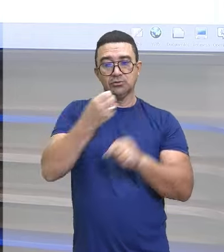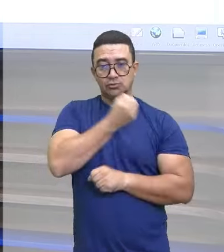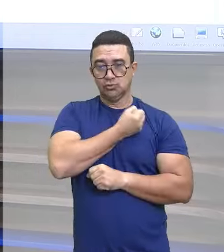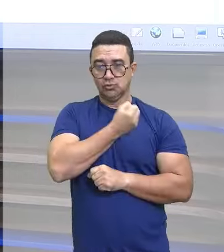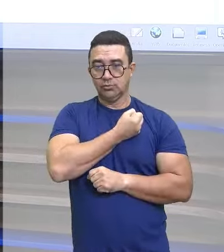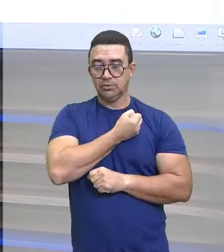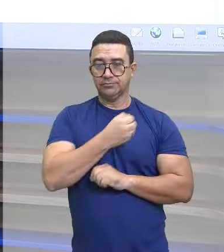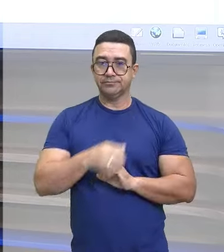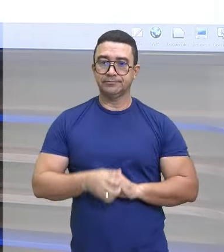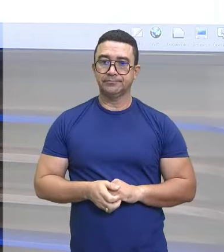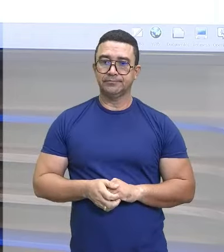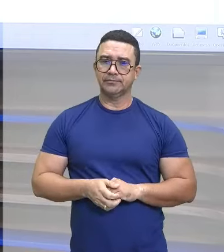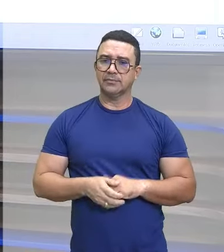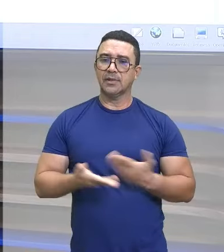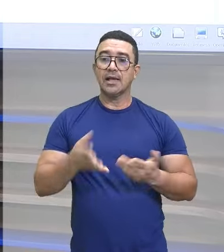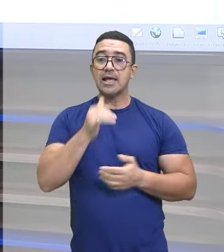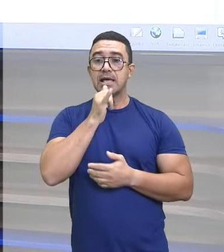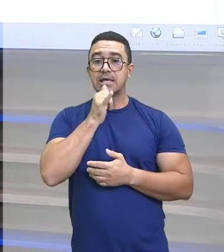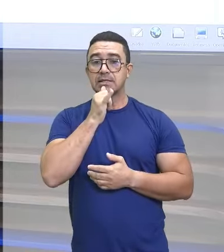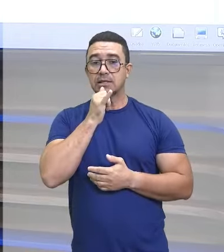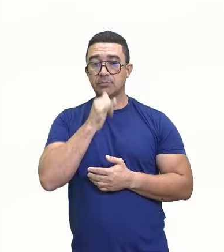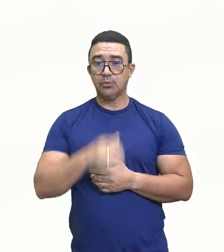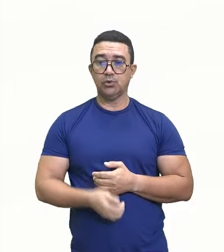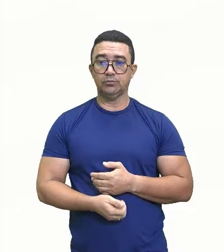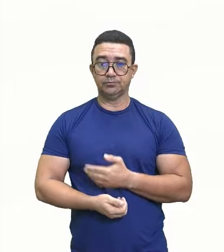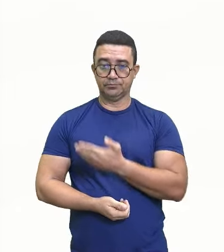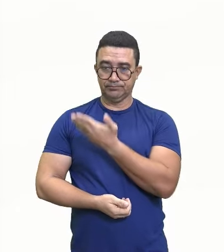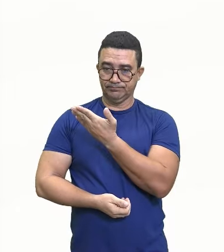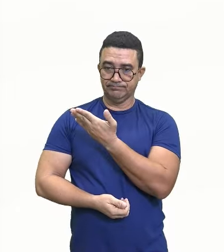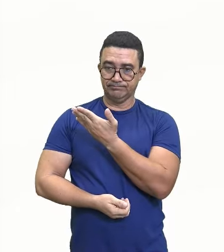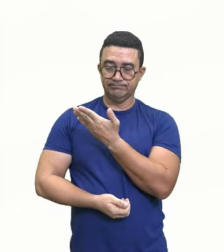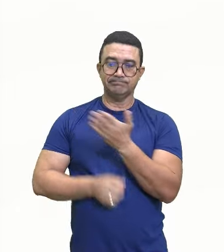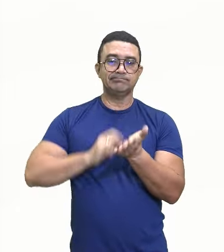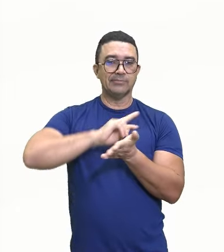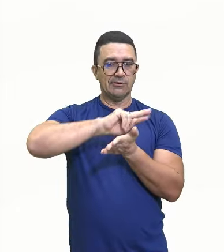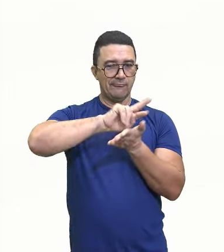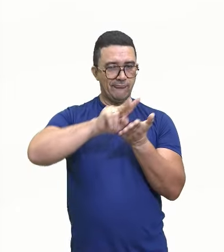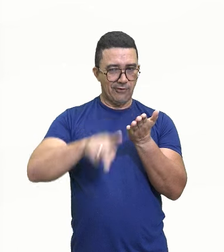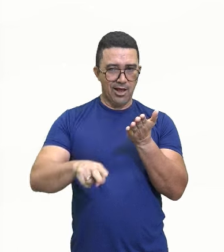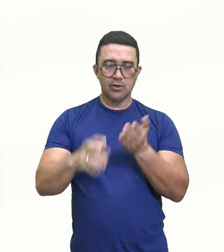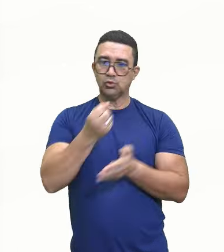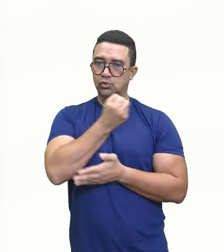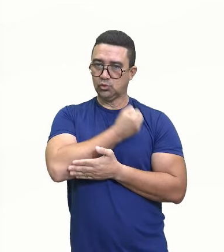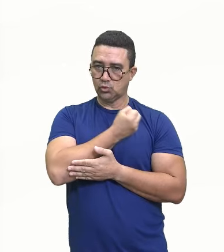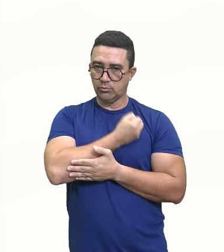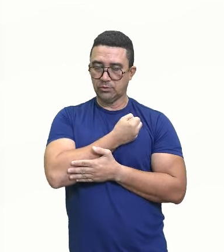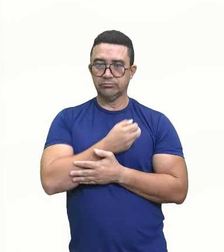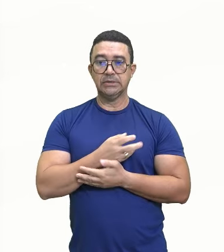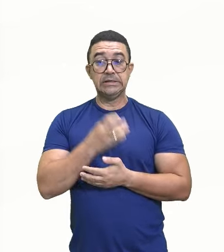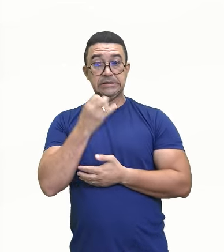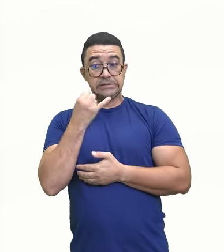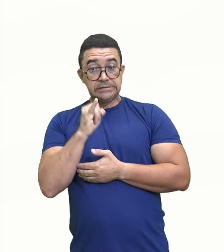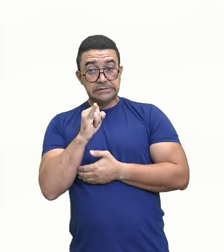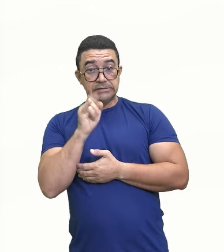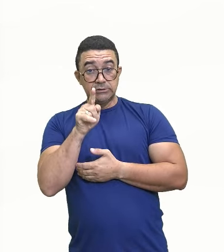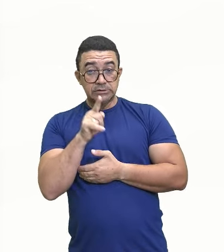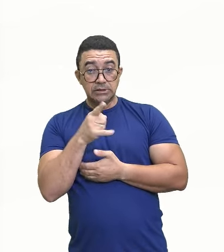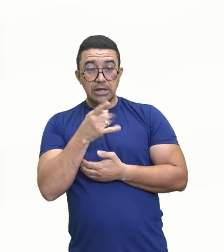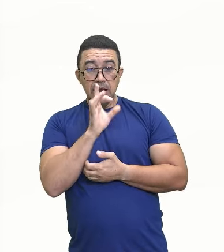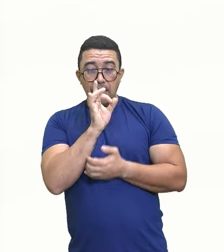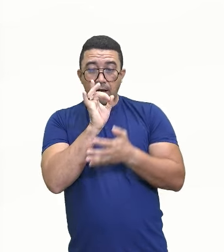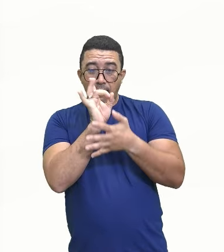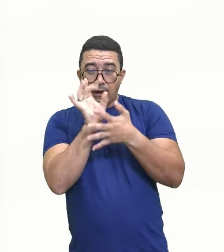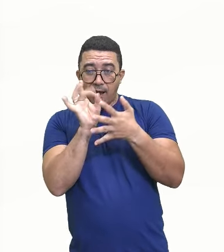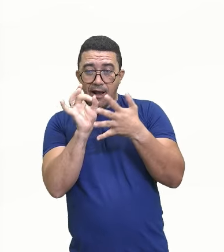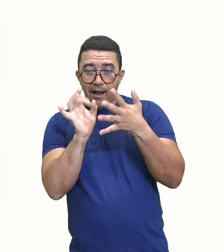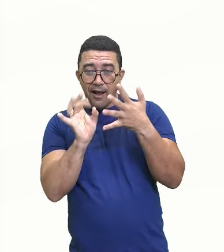assim, professora? Olha o exemplo que nós trouxemos aqui. São vários números, certo? Se você for fazer a soma de todos esses